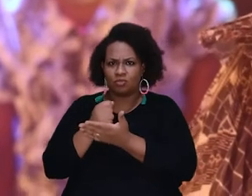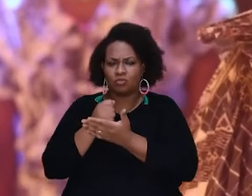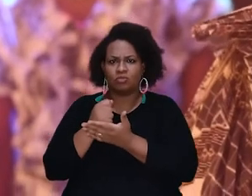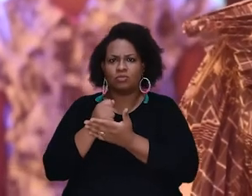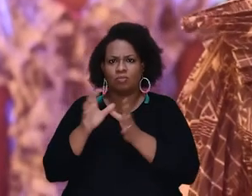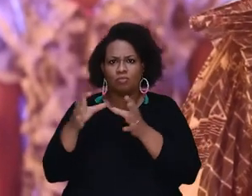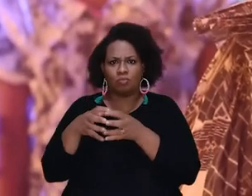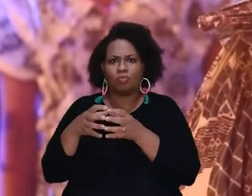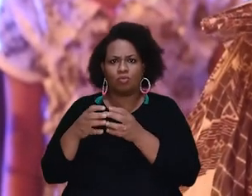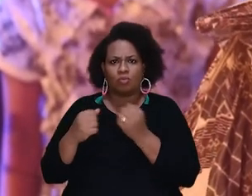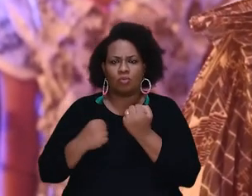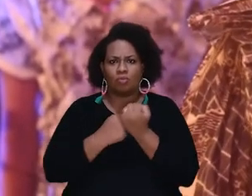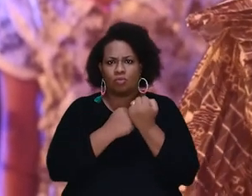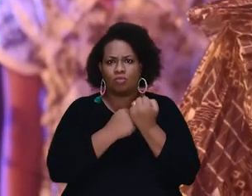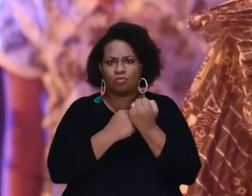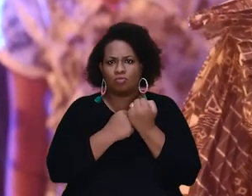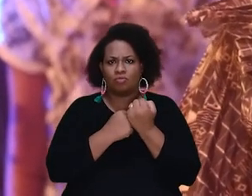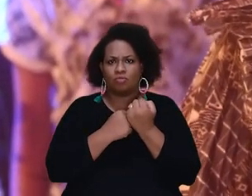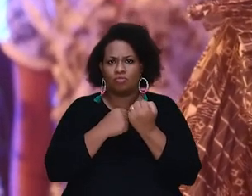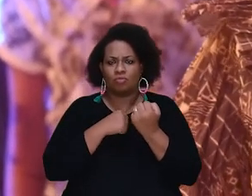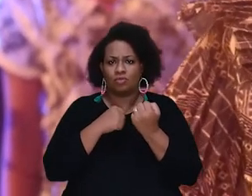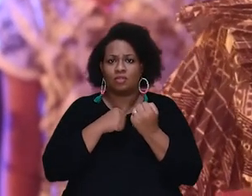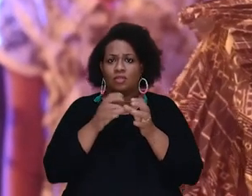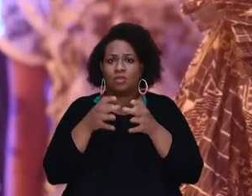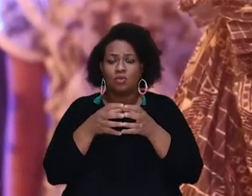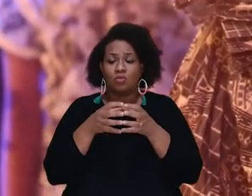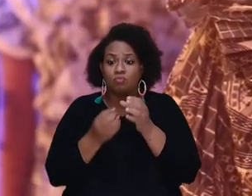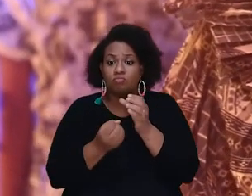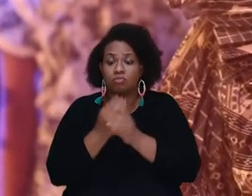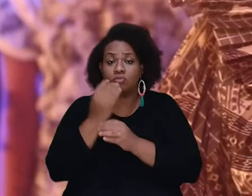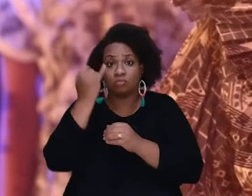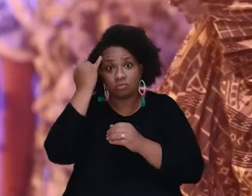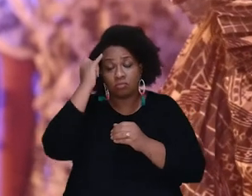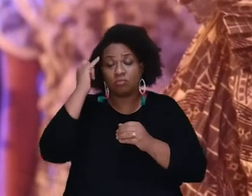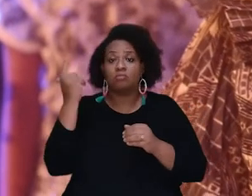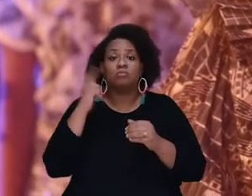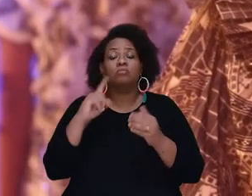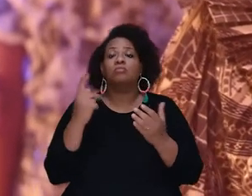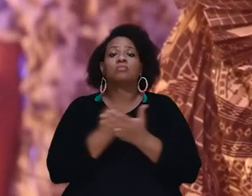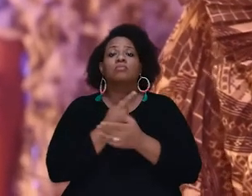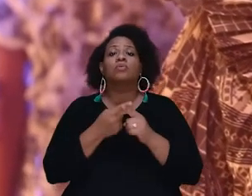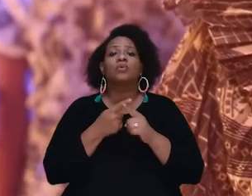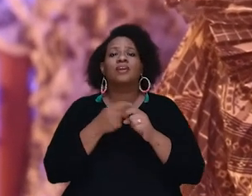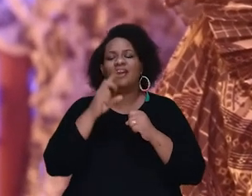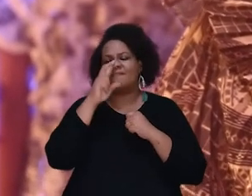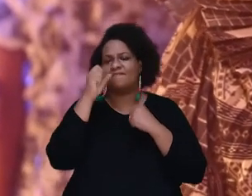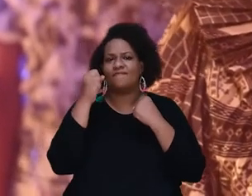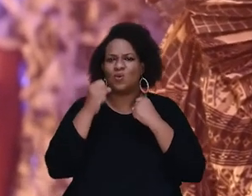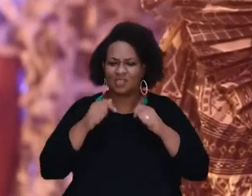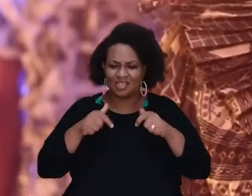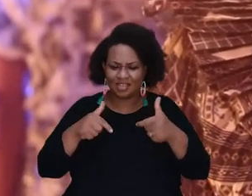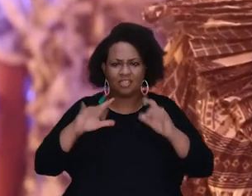uma lei que foi criada, que foi surgida da força e da garra